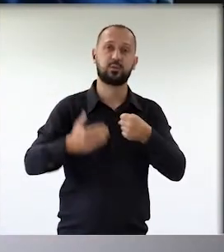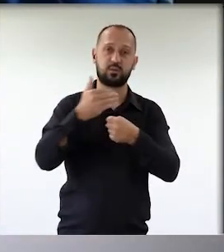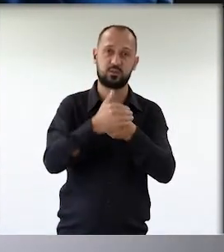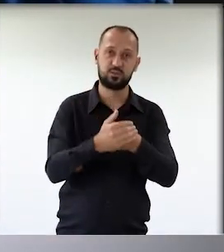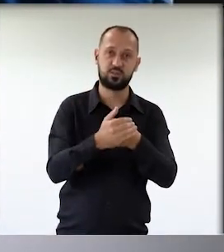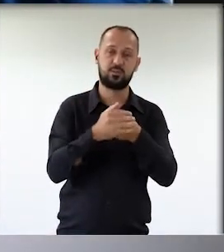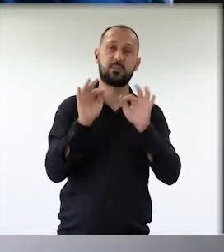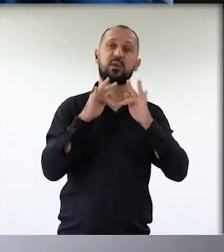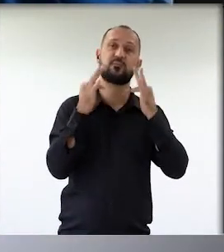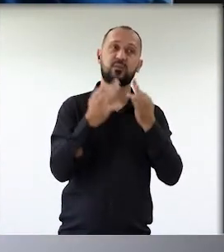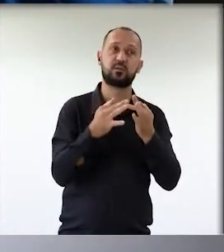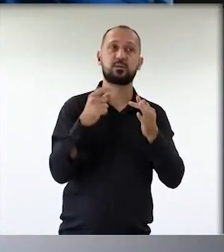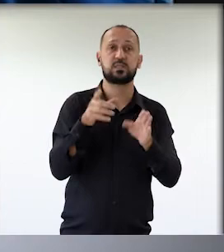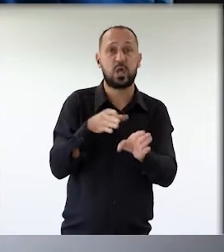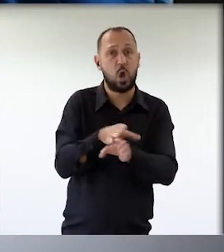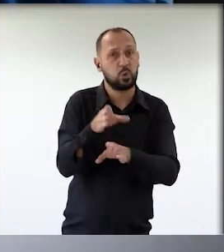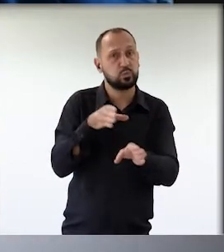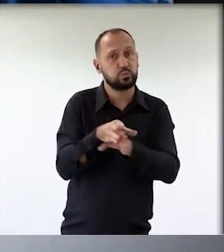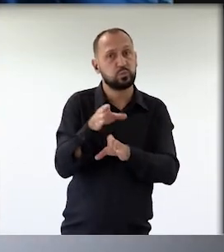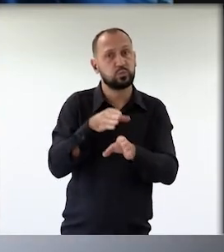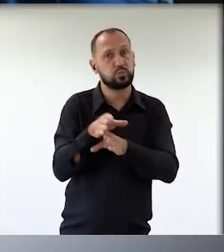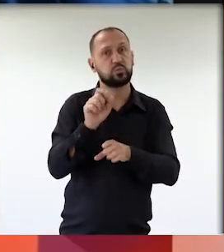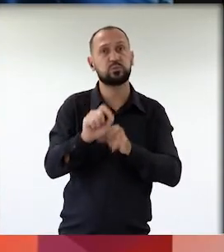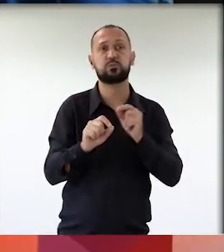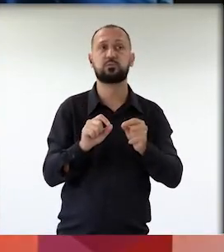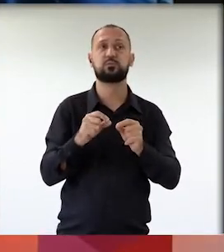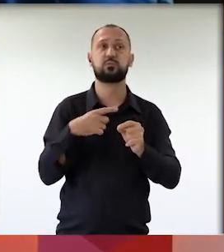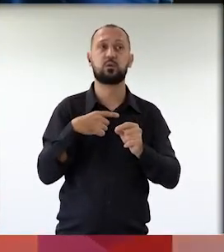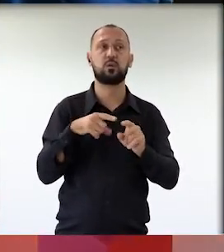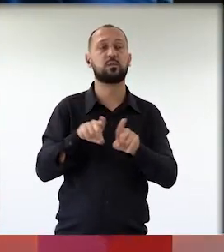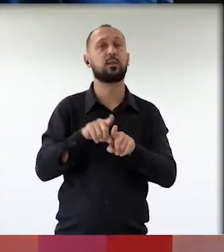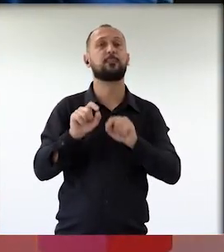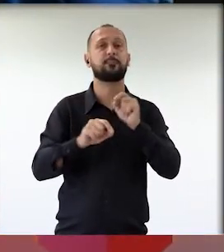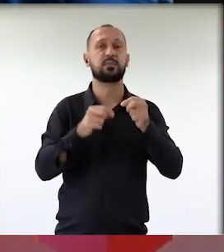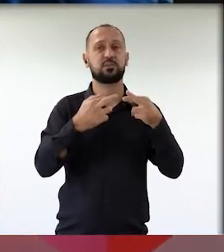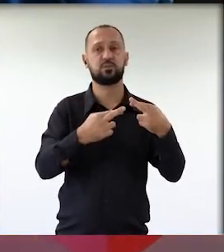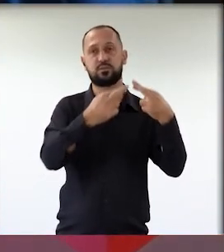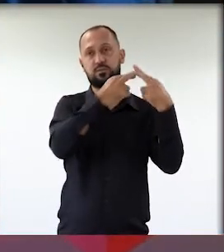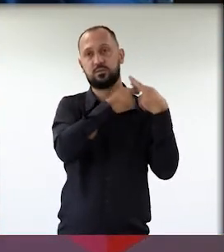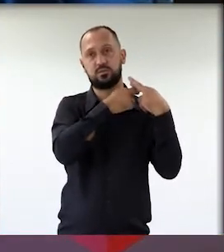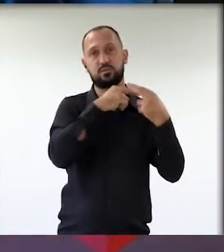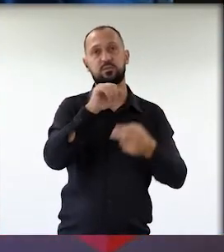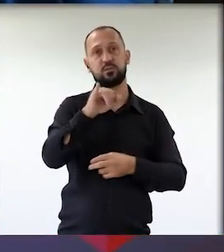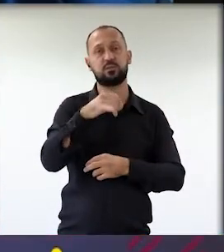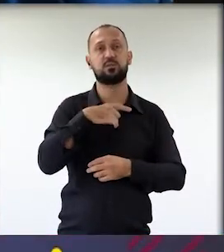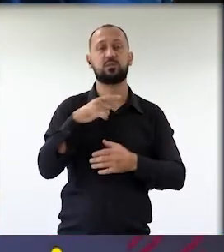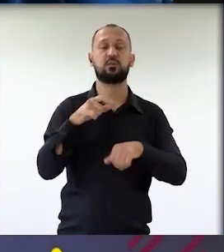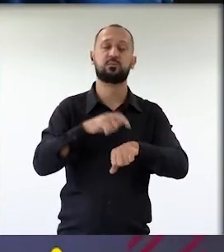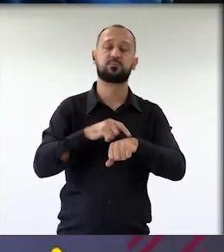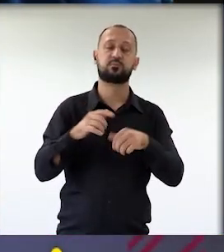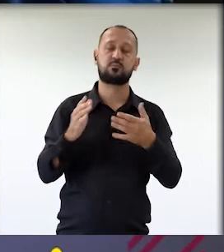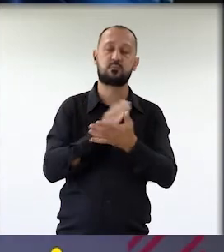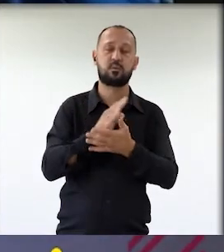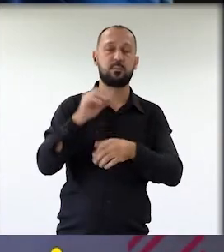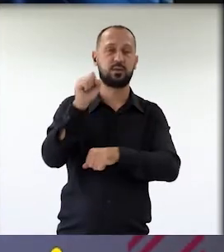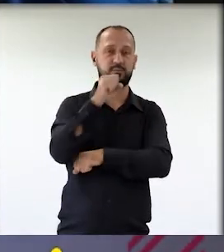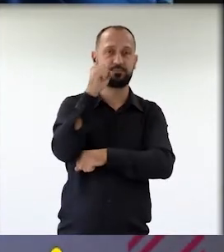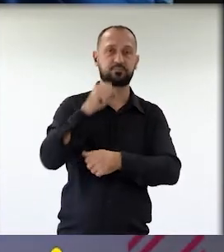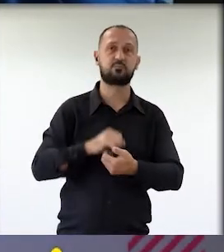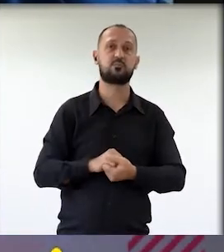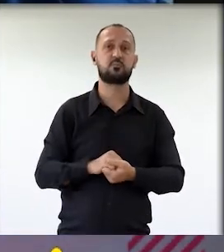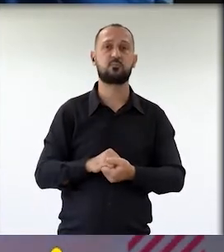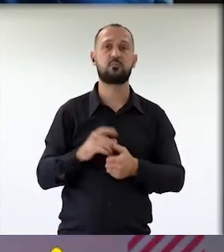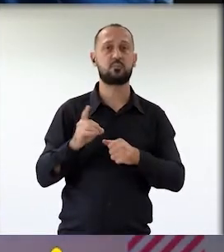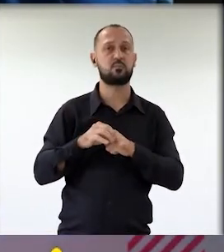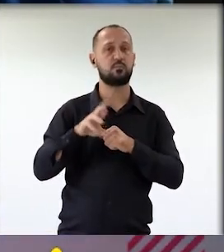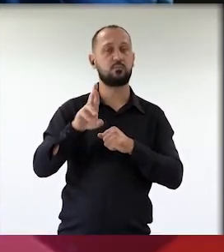criança possa ser protegida, para que essa família possa ser orientada, possa ser, ou até mesmo responsabilizada, em casos mais graves,